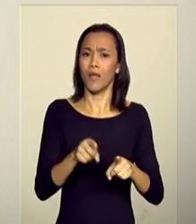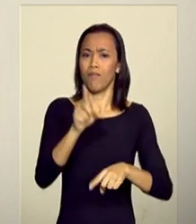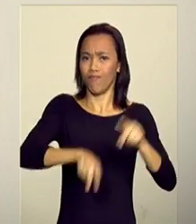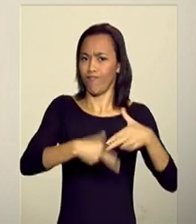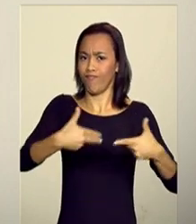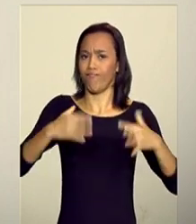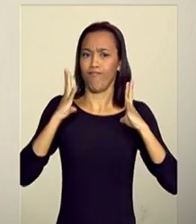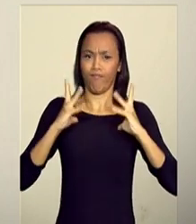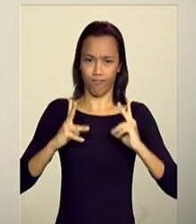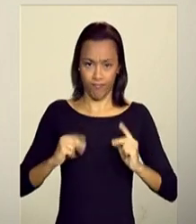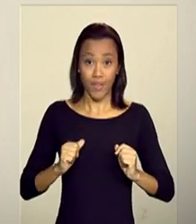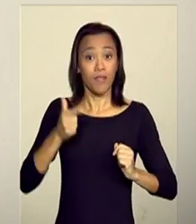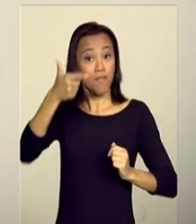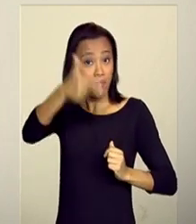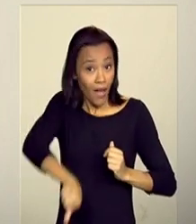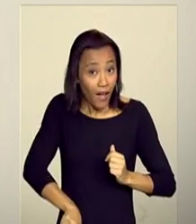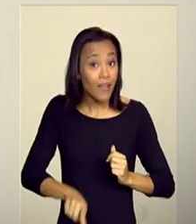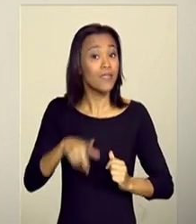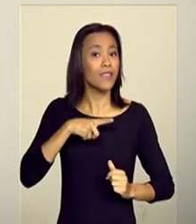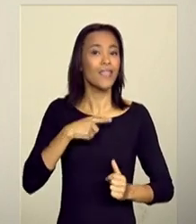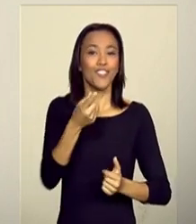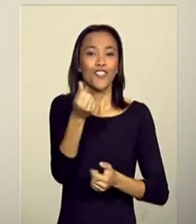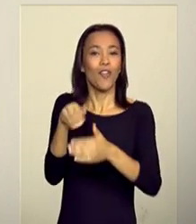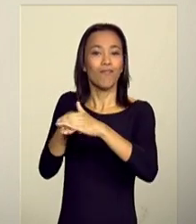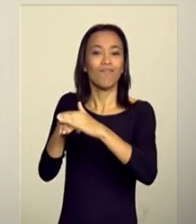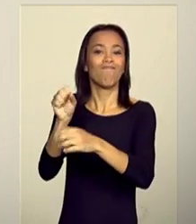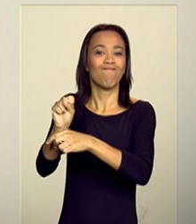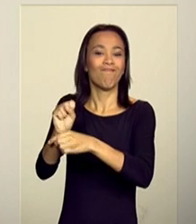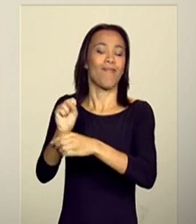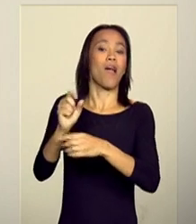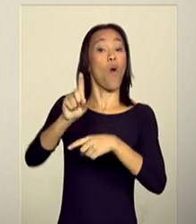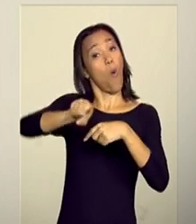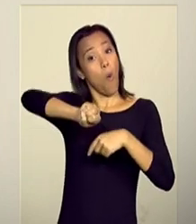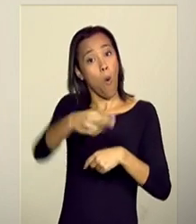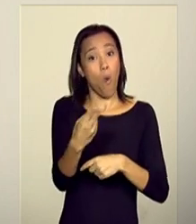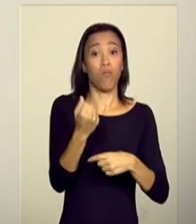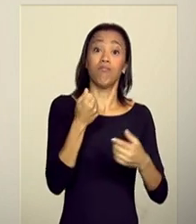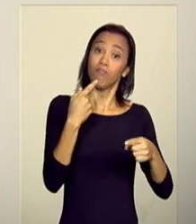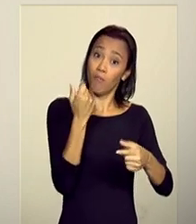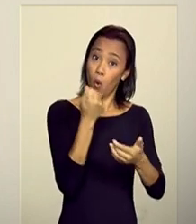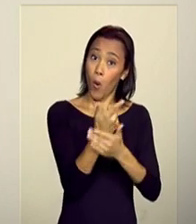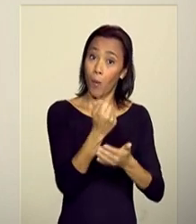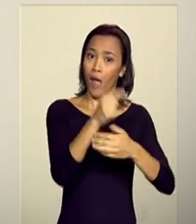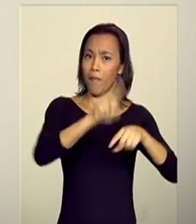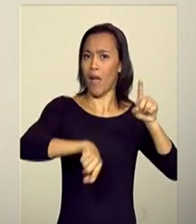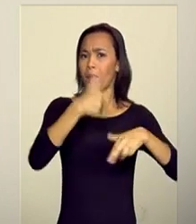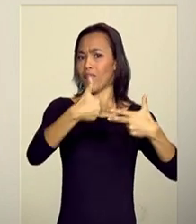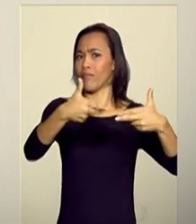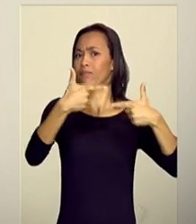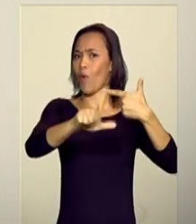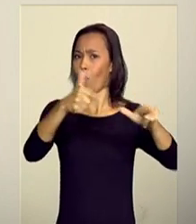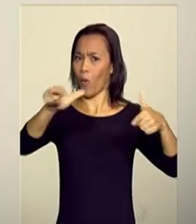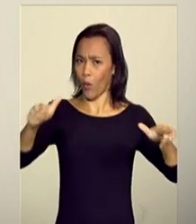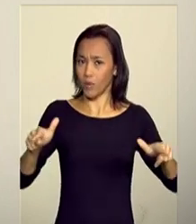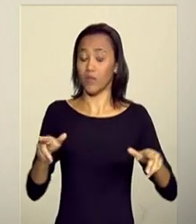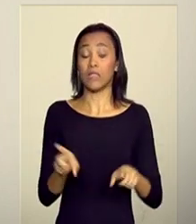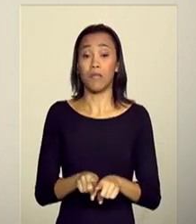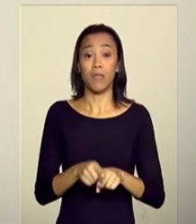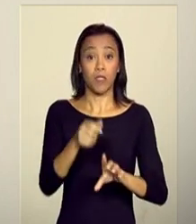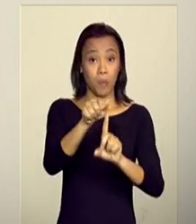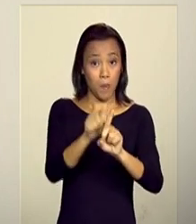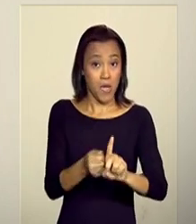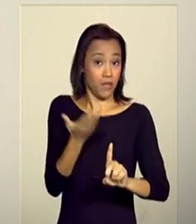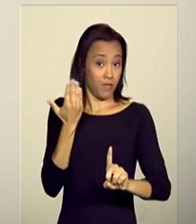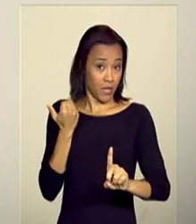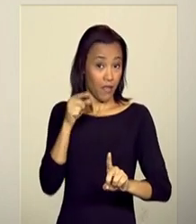de limpeza E ainda ter uma sobra de dinheiro para poupar ou aumentar o consumo de outros bens Desde